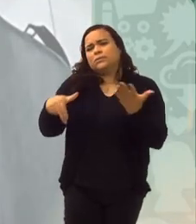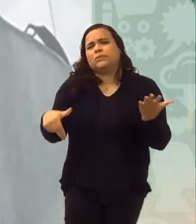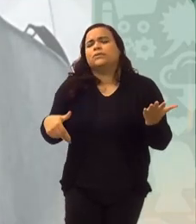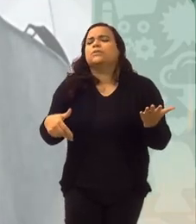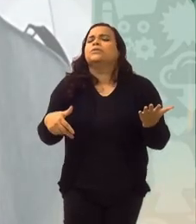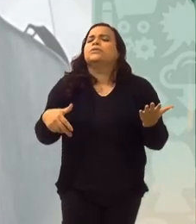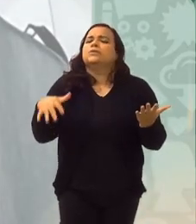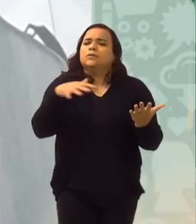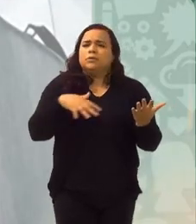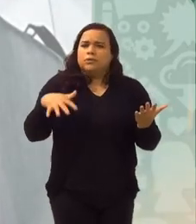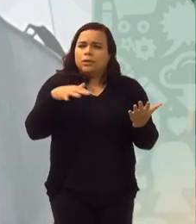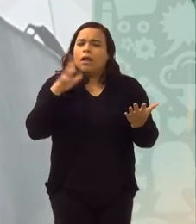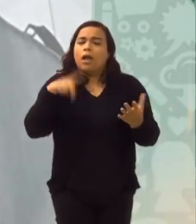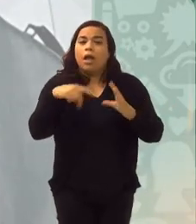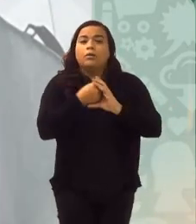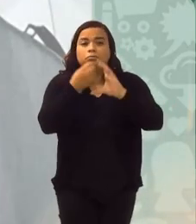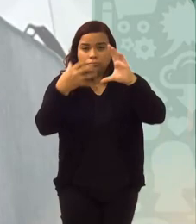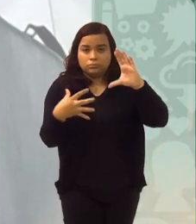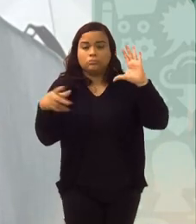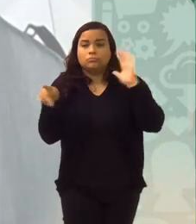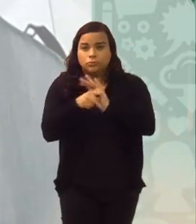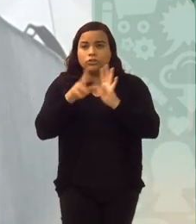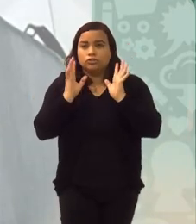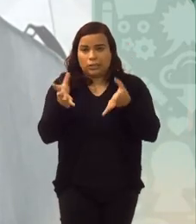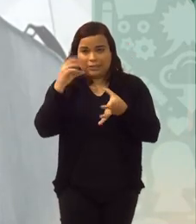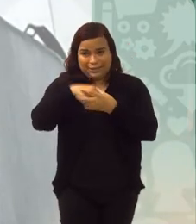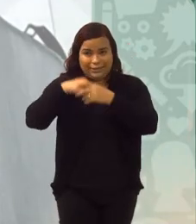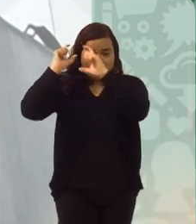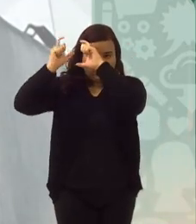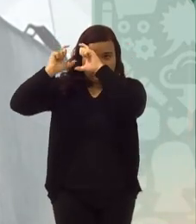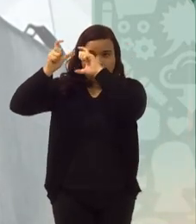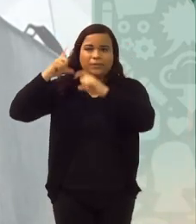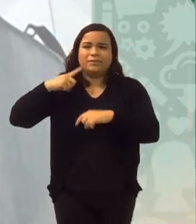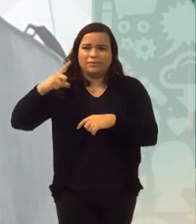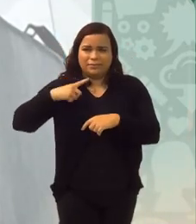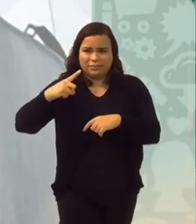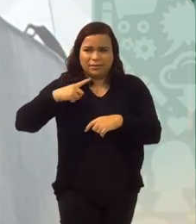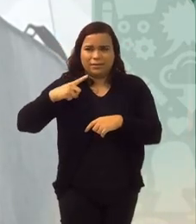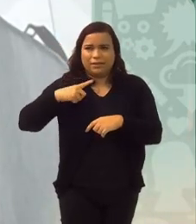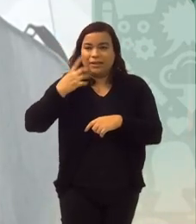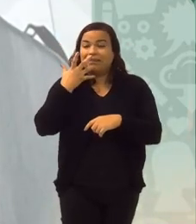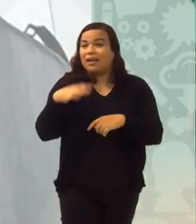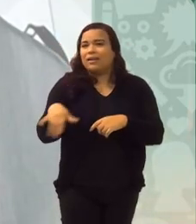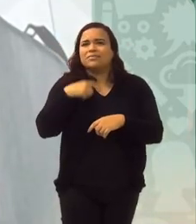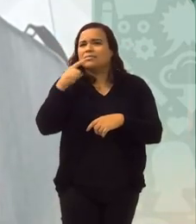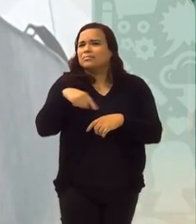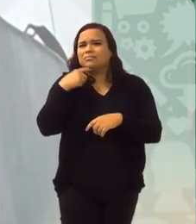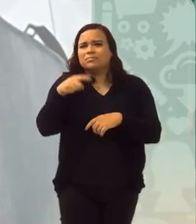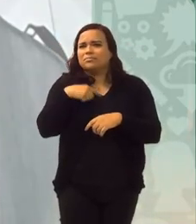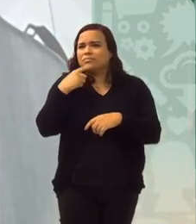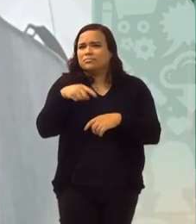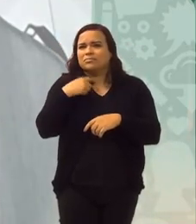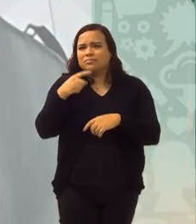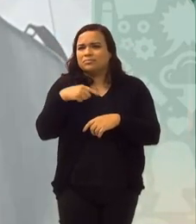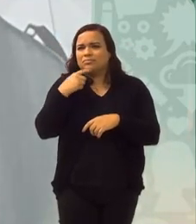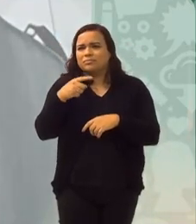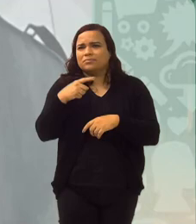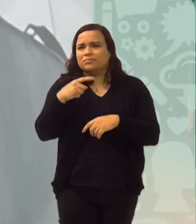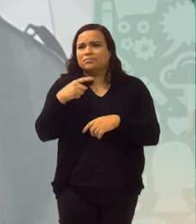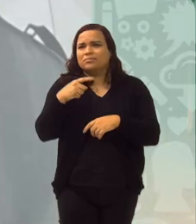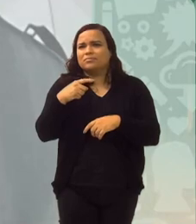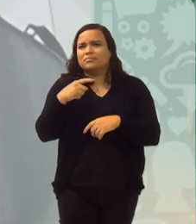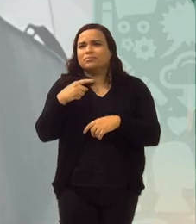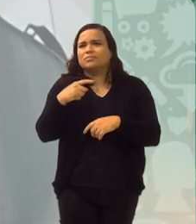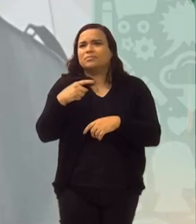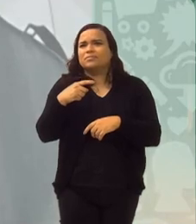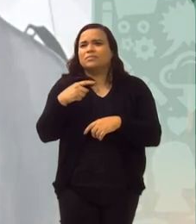autoestima, motricidade, são características até da que já vem com a síndrome, né, que a criança que não